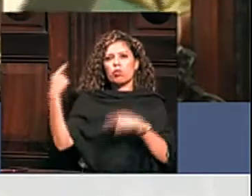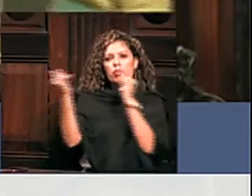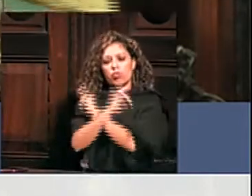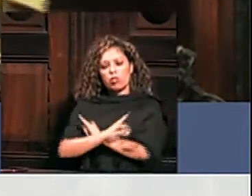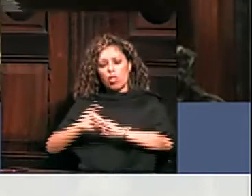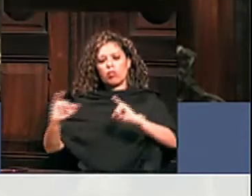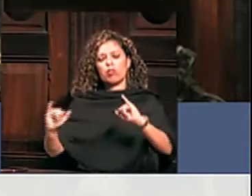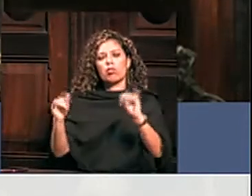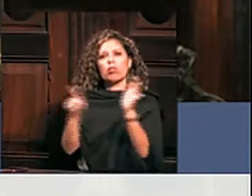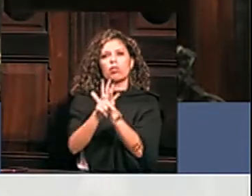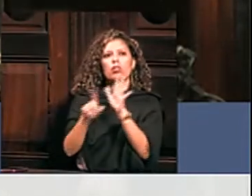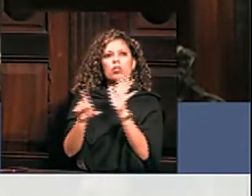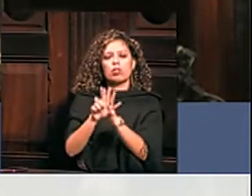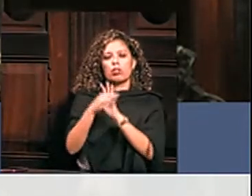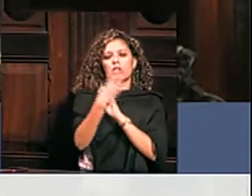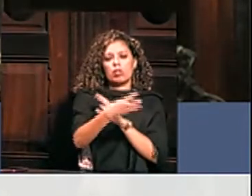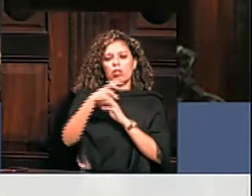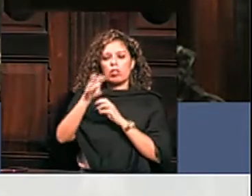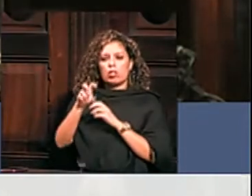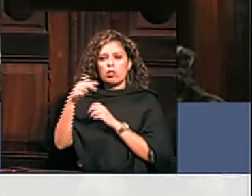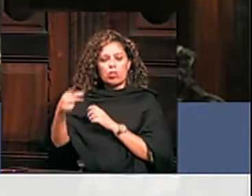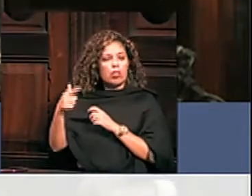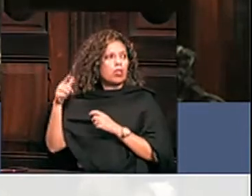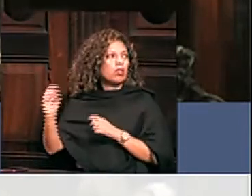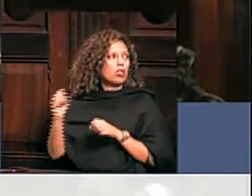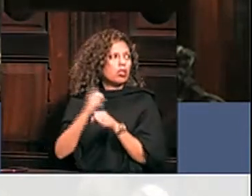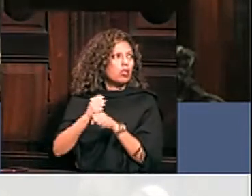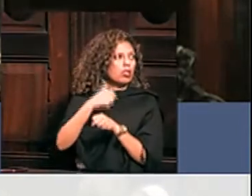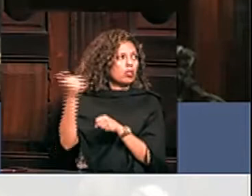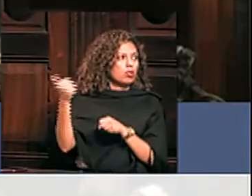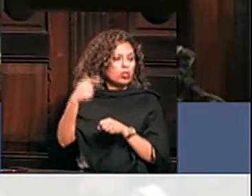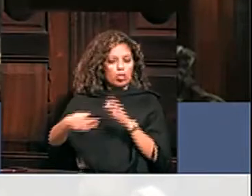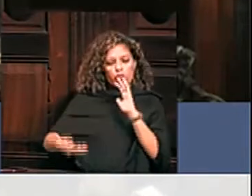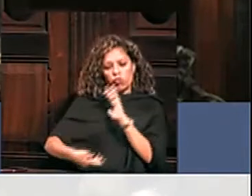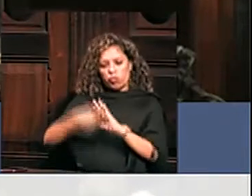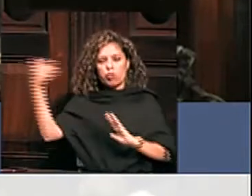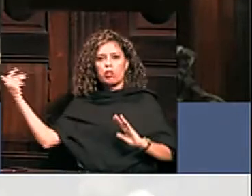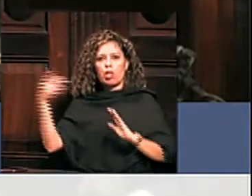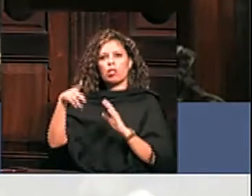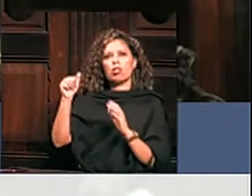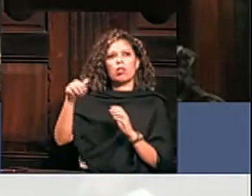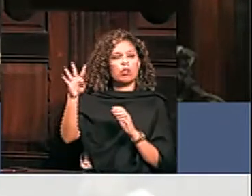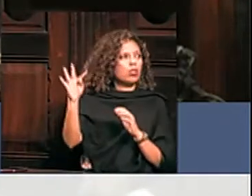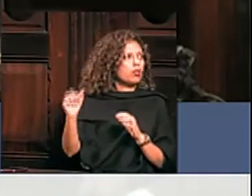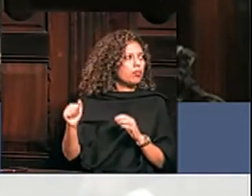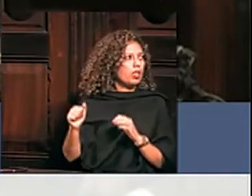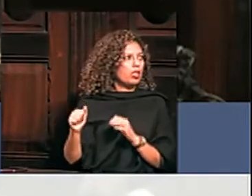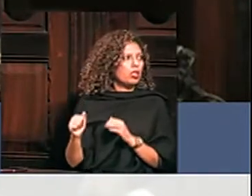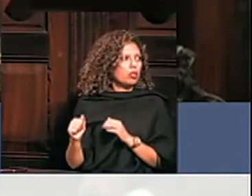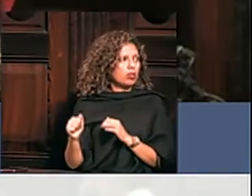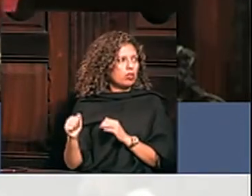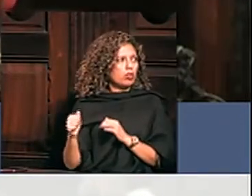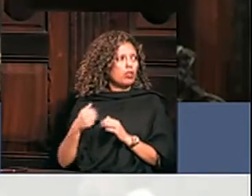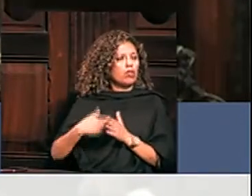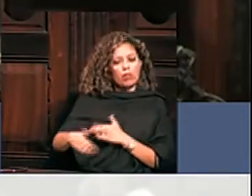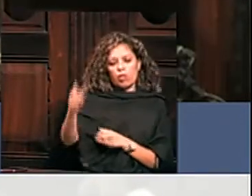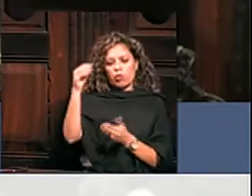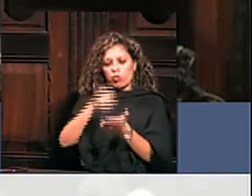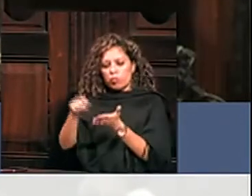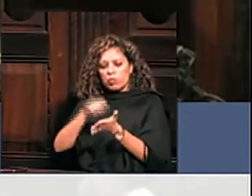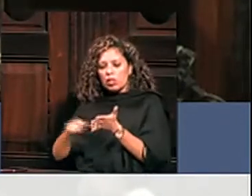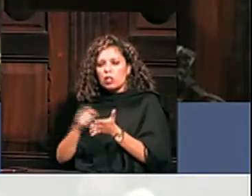Anuncio. Projeto de lei 3577/2017, retirada a pedido do autor. Estão inscritos para a declaração de